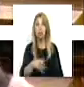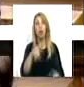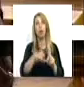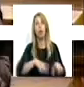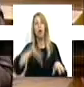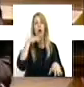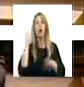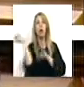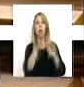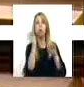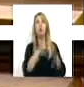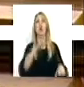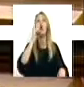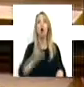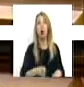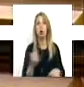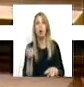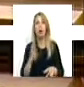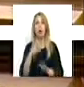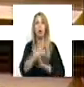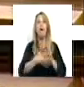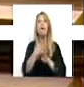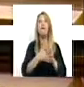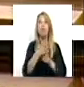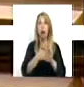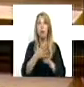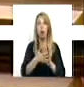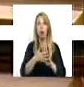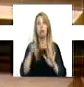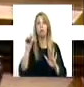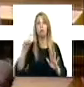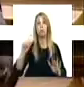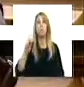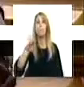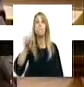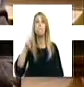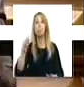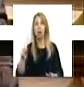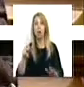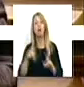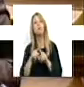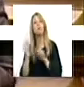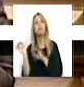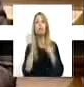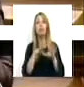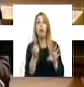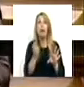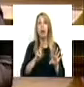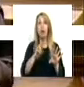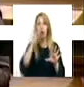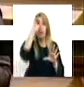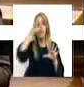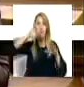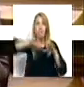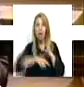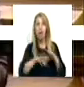extinta fábrica da Siderurgia Nacional da Maia foram depositados nas antigas minas de carvão de